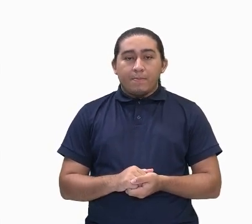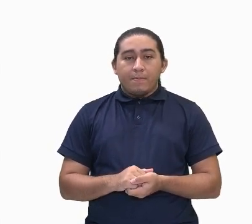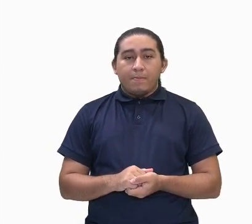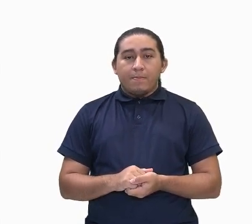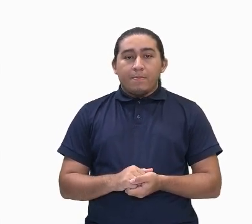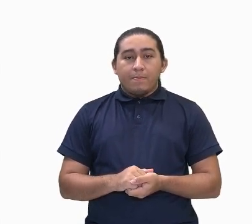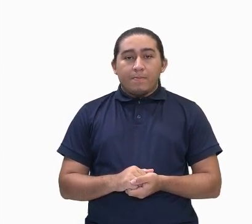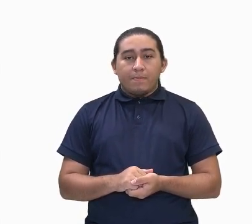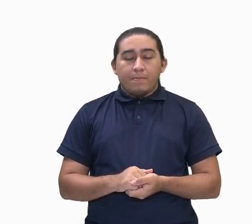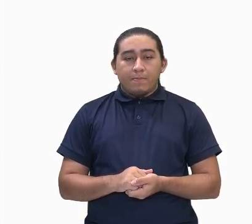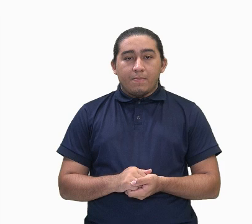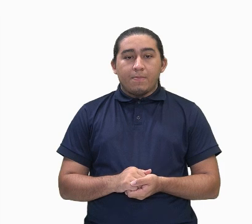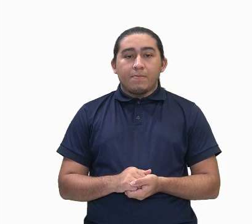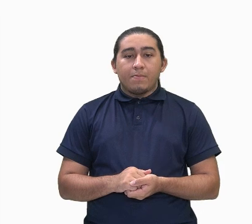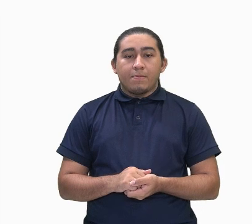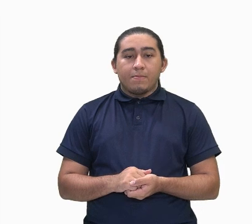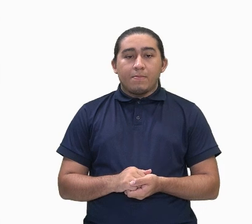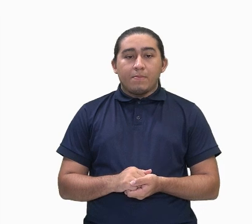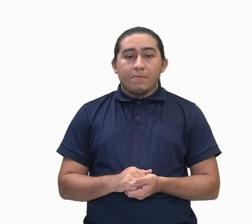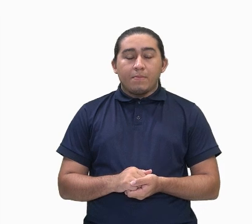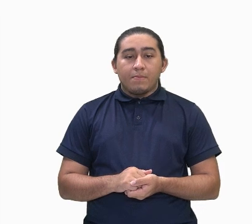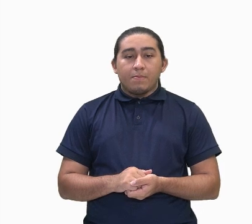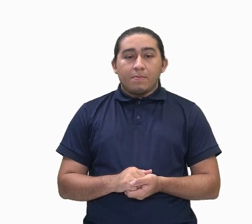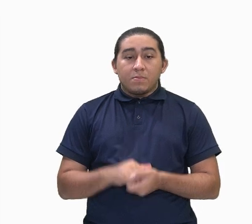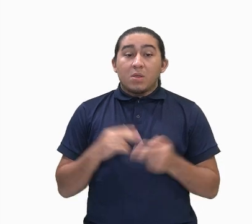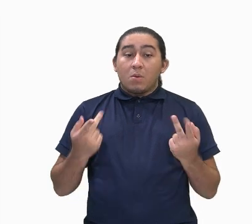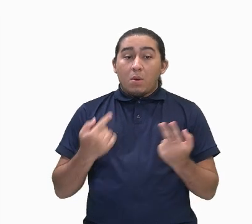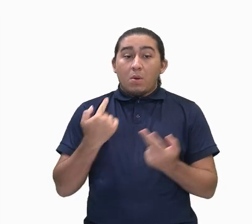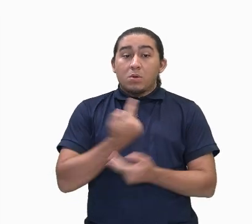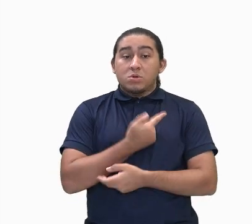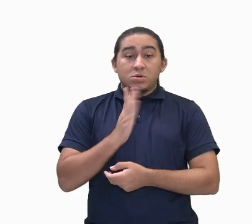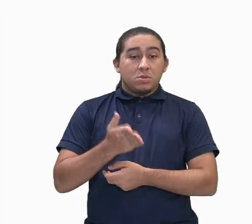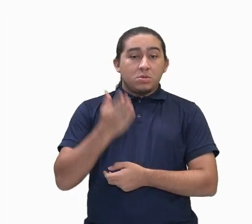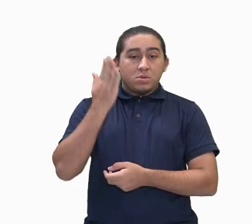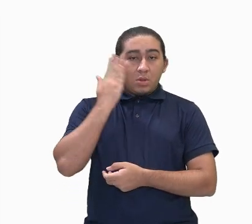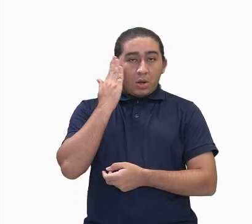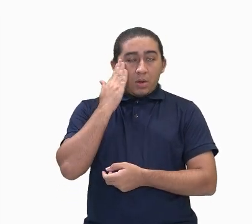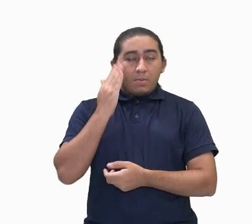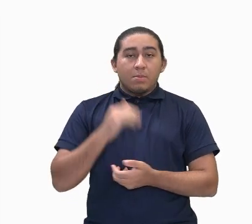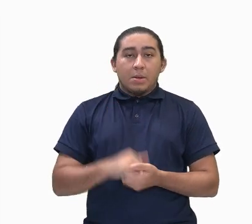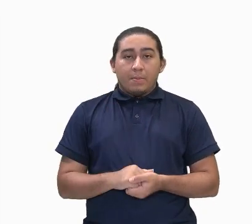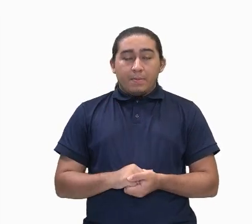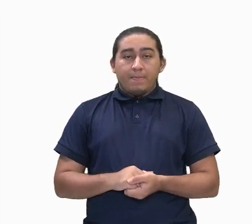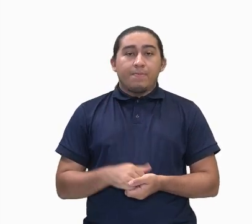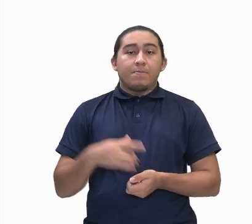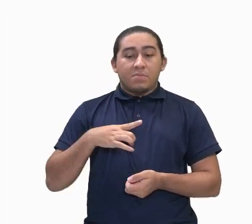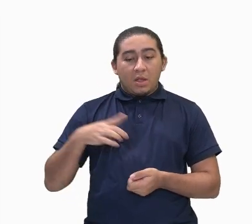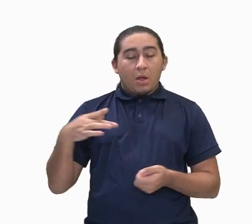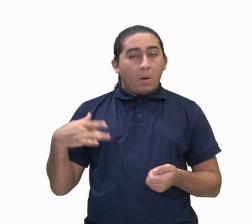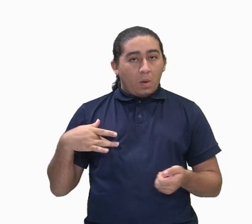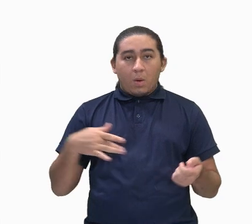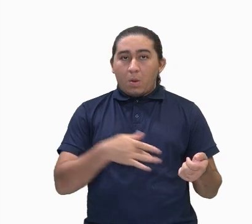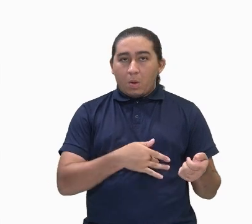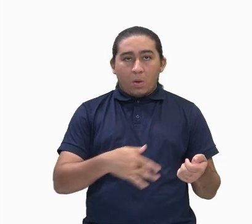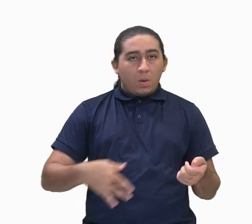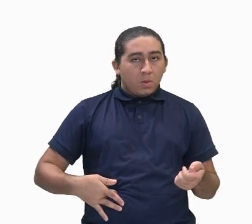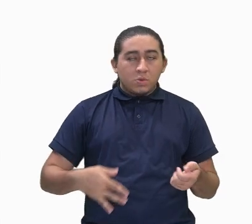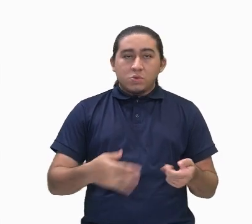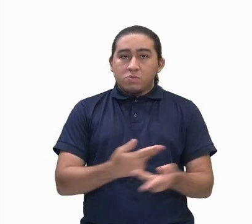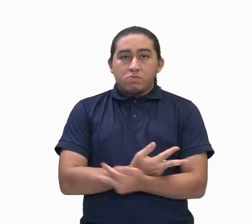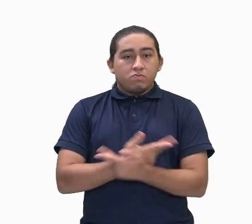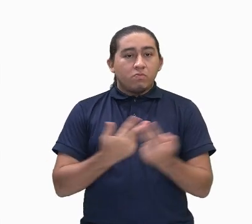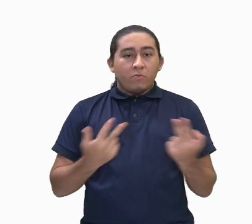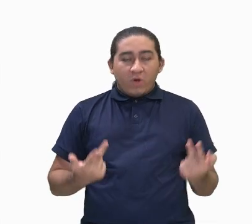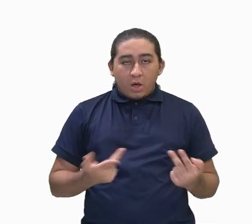na superfície dos órgãos, né? Como a gente viu anteriormente. A gente vai encontrar na bexiga urinária, no intestino, no estômago, né? Então ele